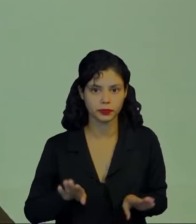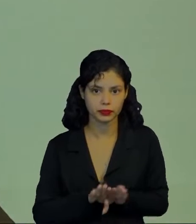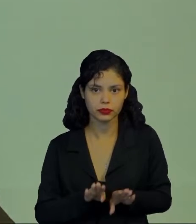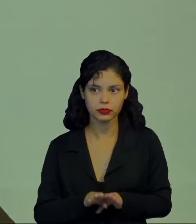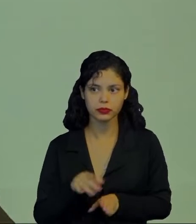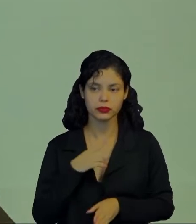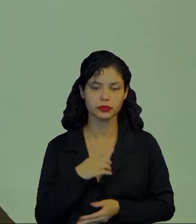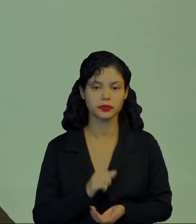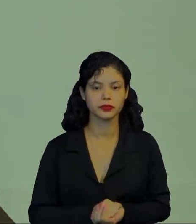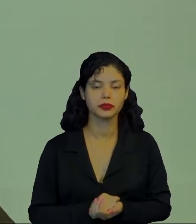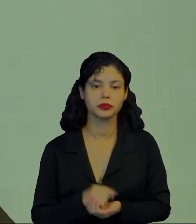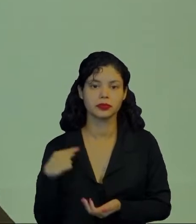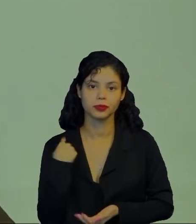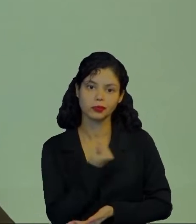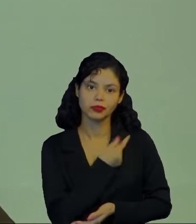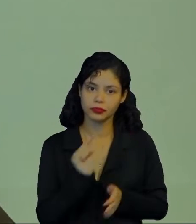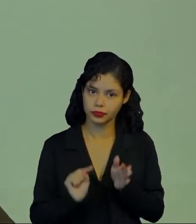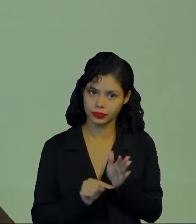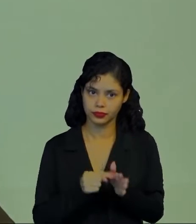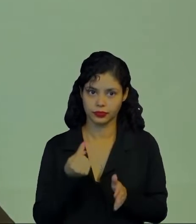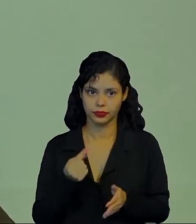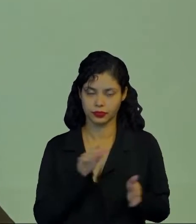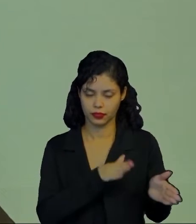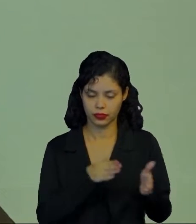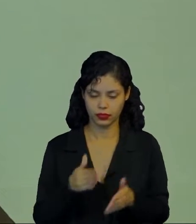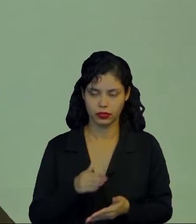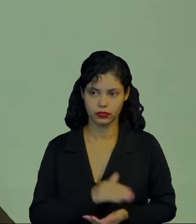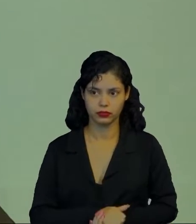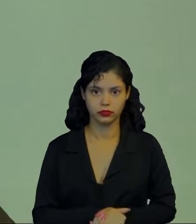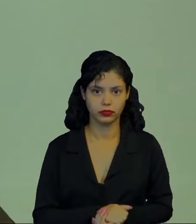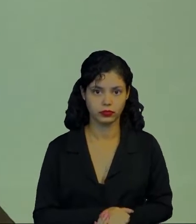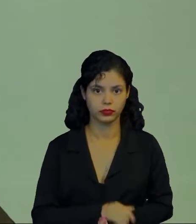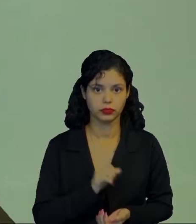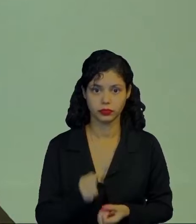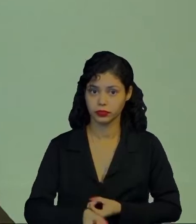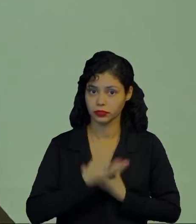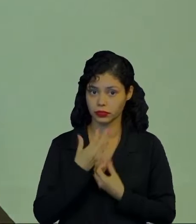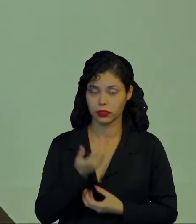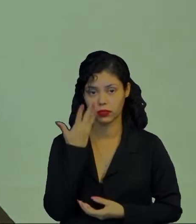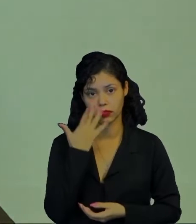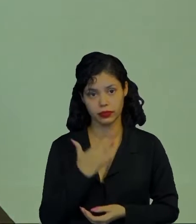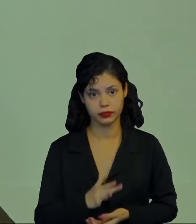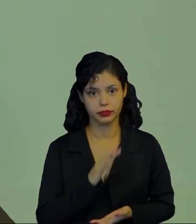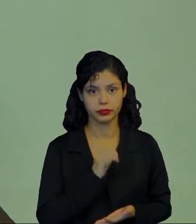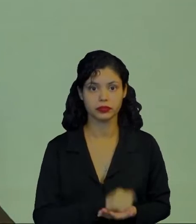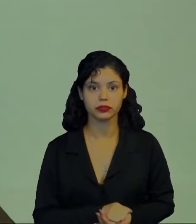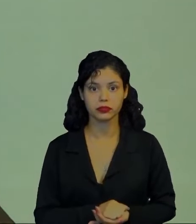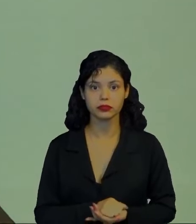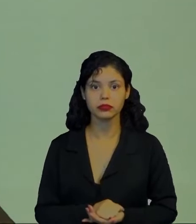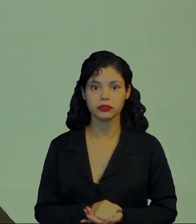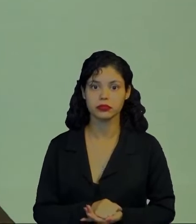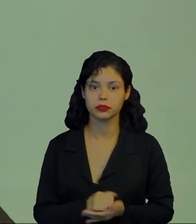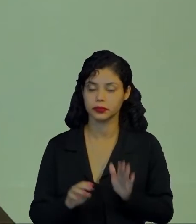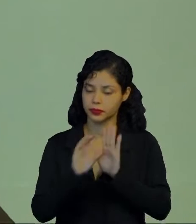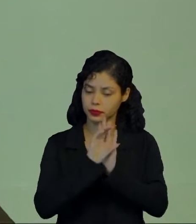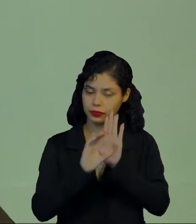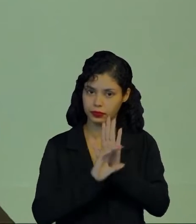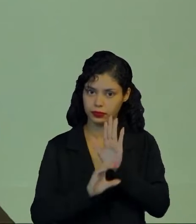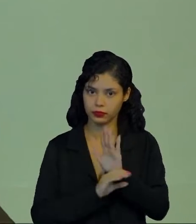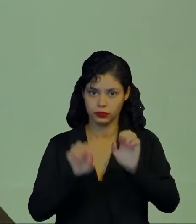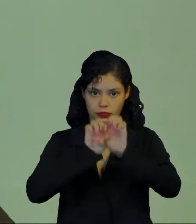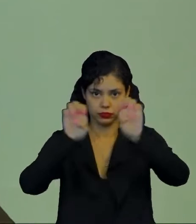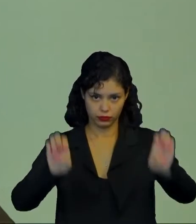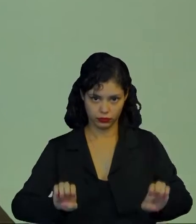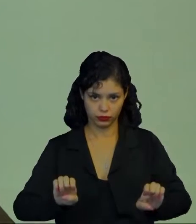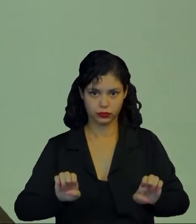Então, essa foi a nossa primeira parte. Os poemas, crianças, eles têm uma estrutura,